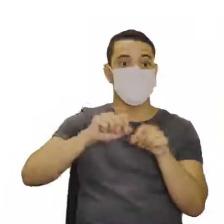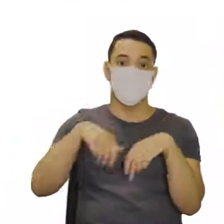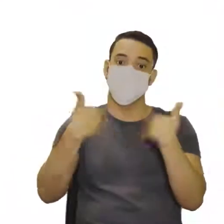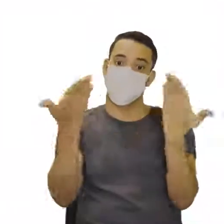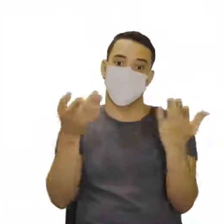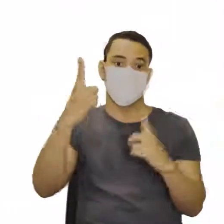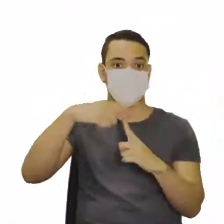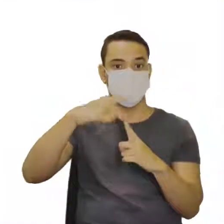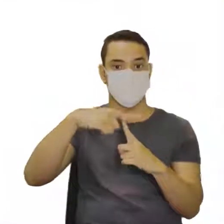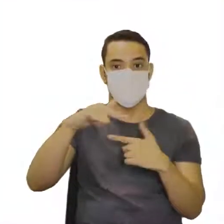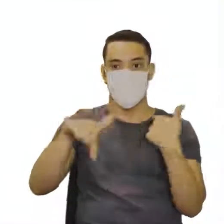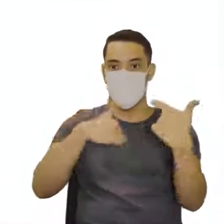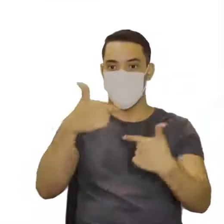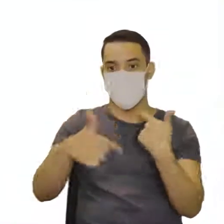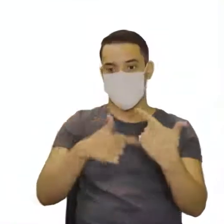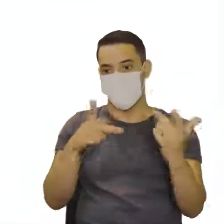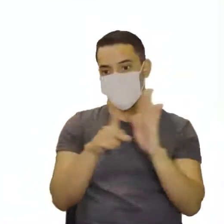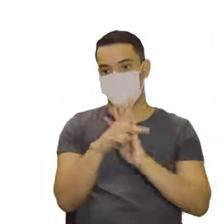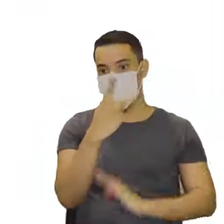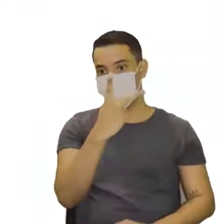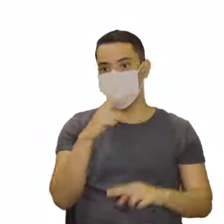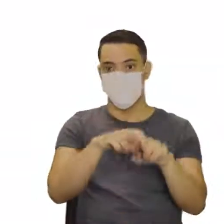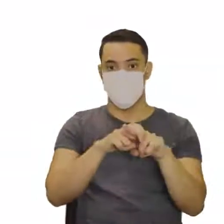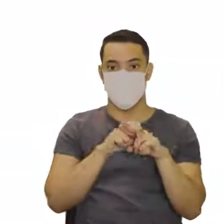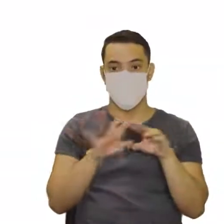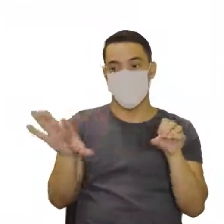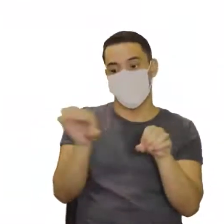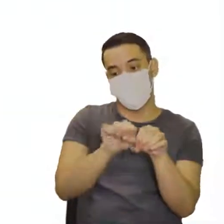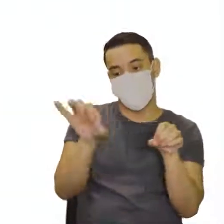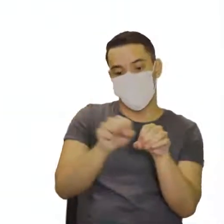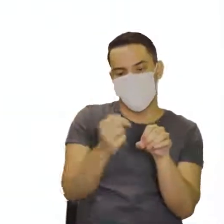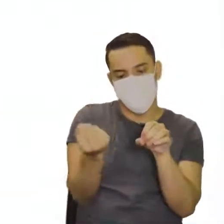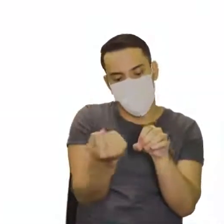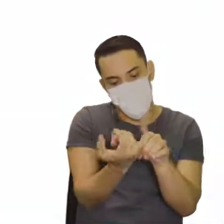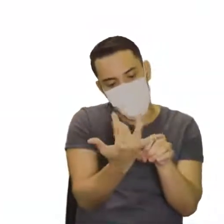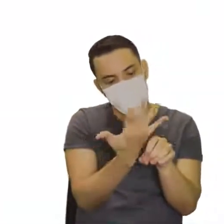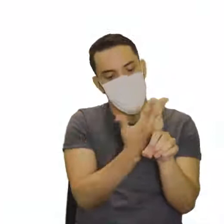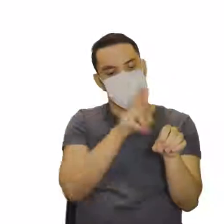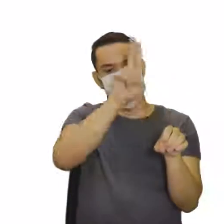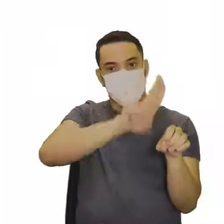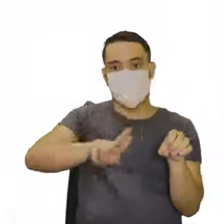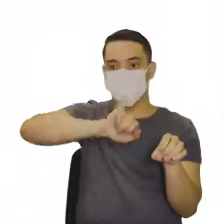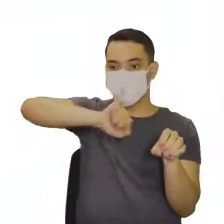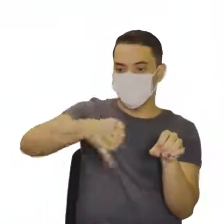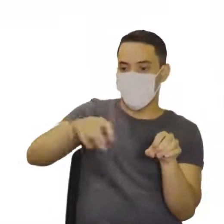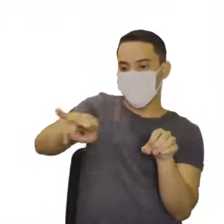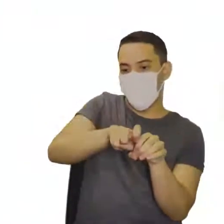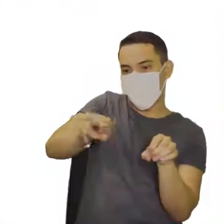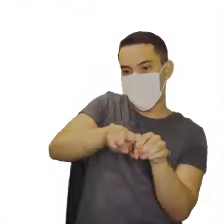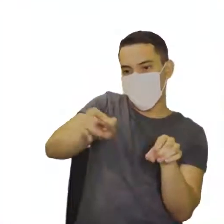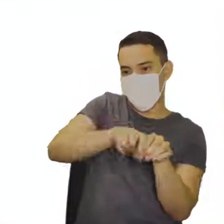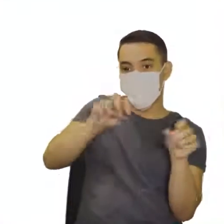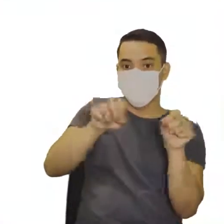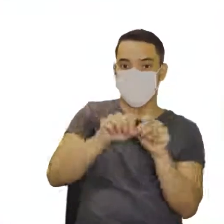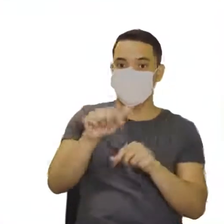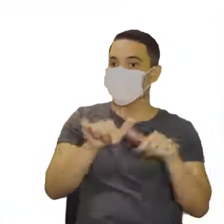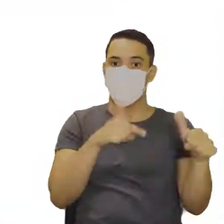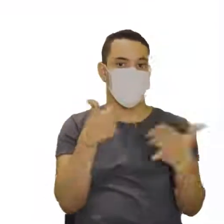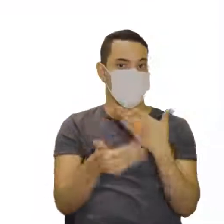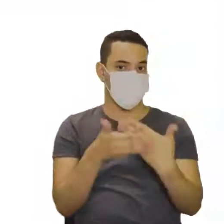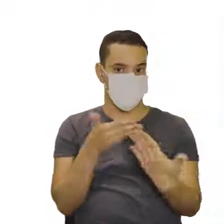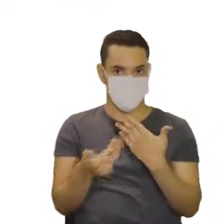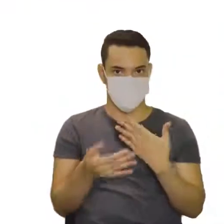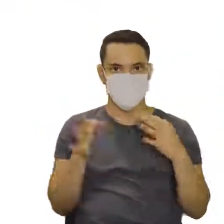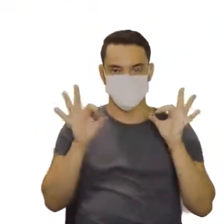tipo de trabalho, tá? Então, o receptor, pessoal, ele vai consumir energia elétrica para realizar trabalho,